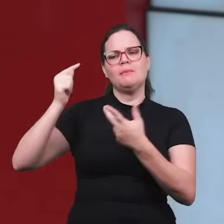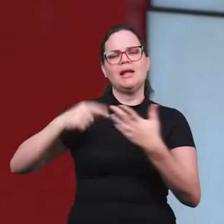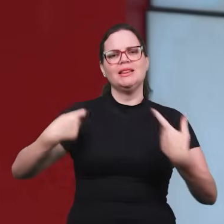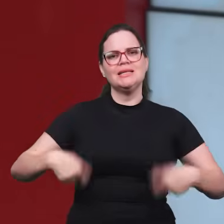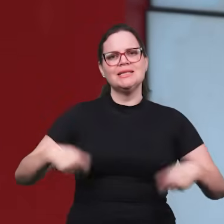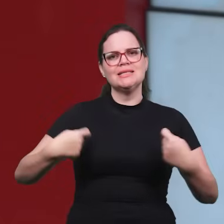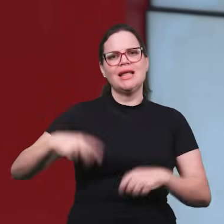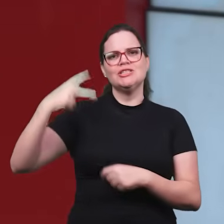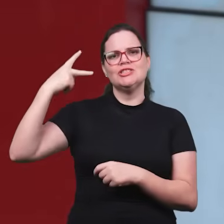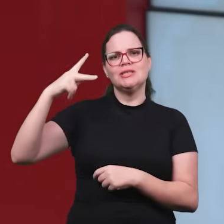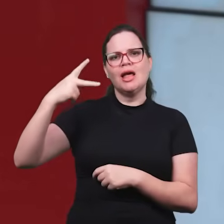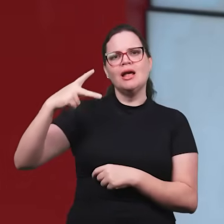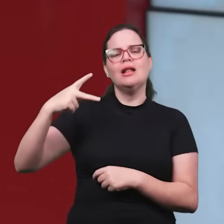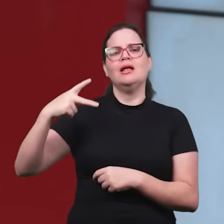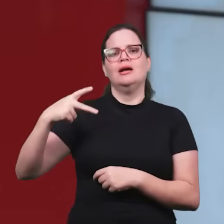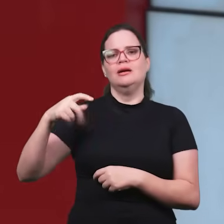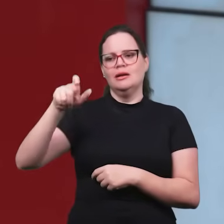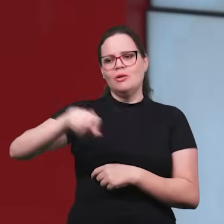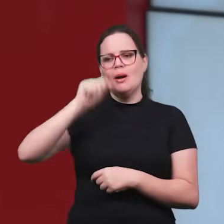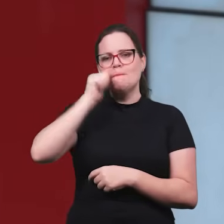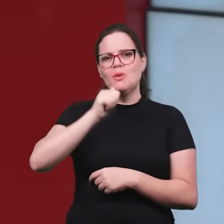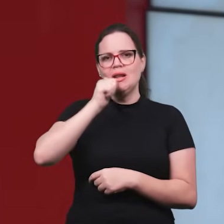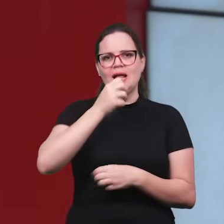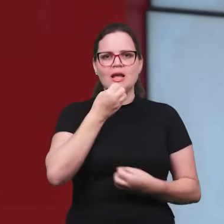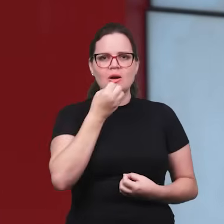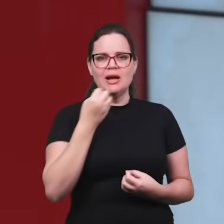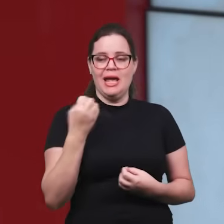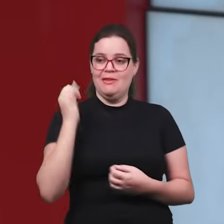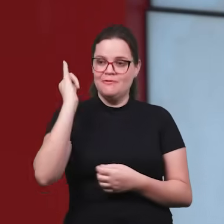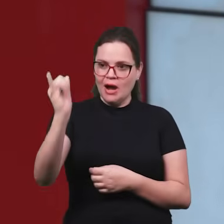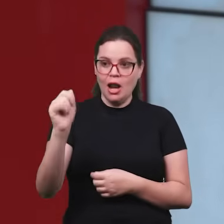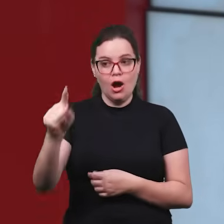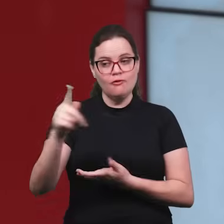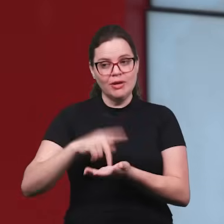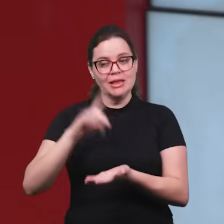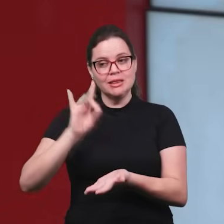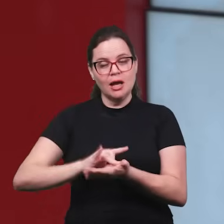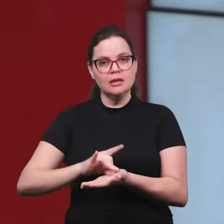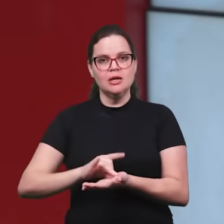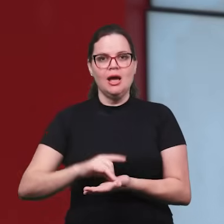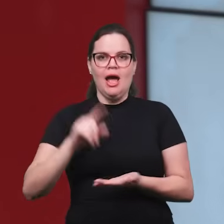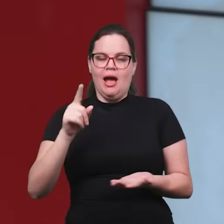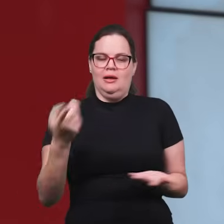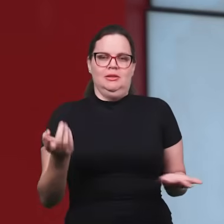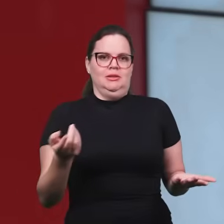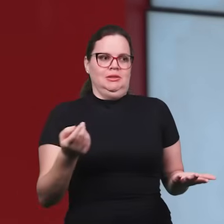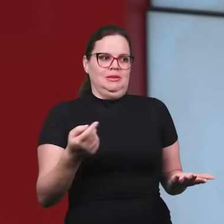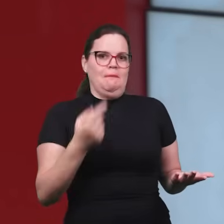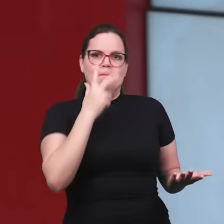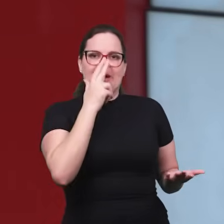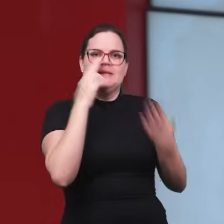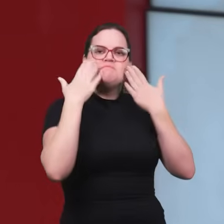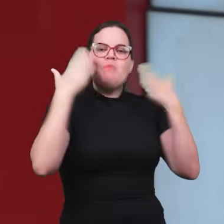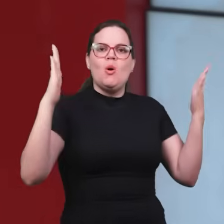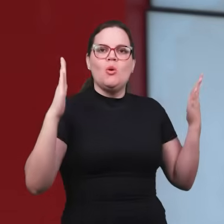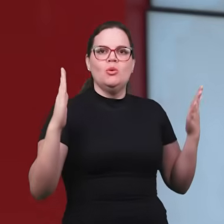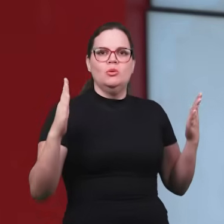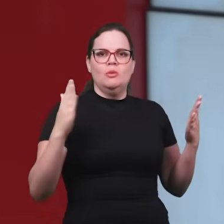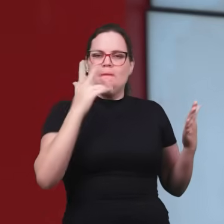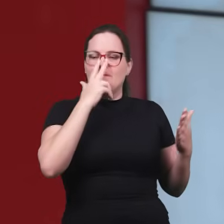mulher, o pecado daquela mulher, não era uma exposição, mas era mostrar para aquela mulher que havia necessidade de